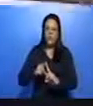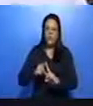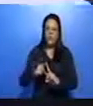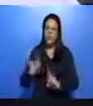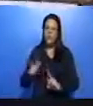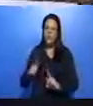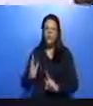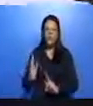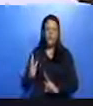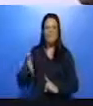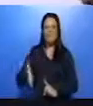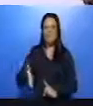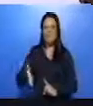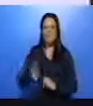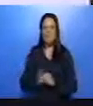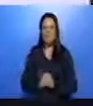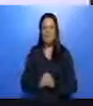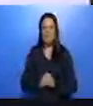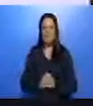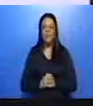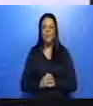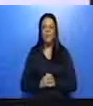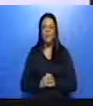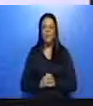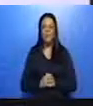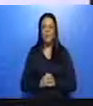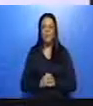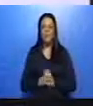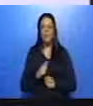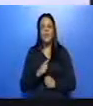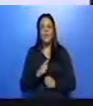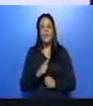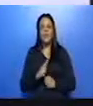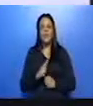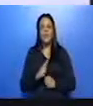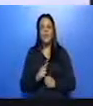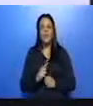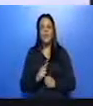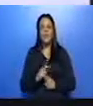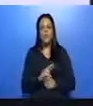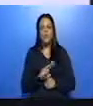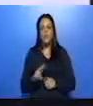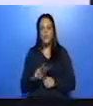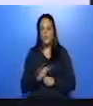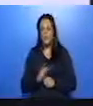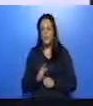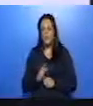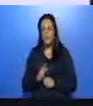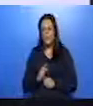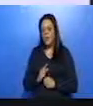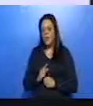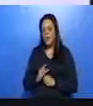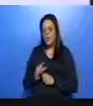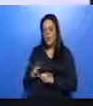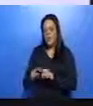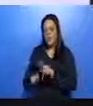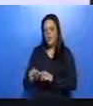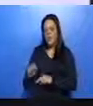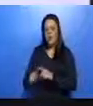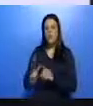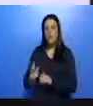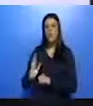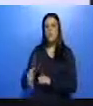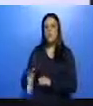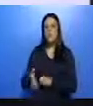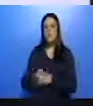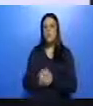de diferente nessa? Apresenta esse nome por ter a função de objeto indireto. Vai ter um detalhezinho